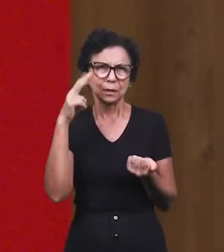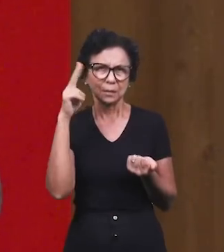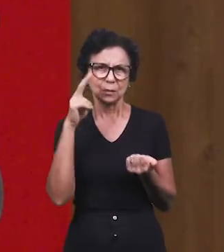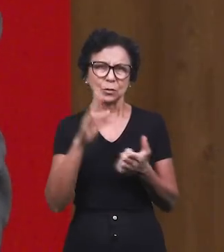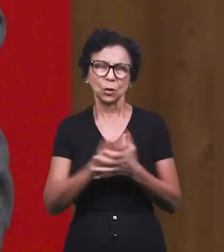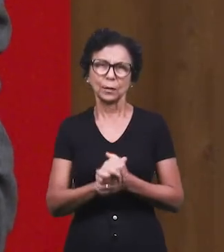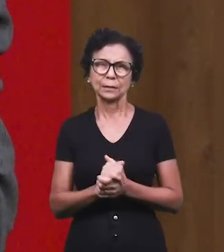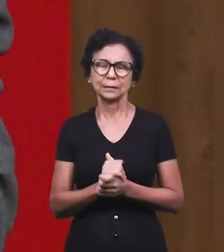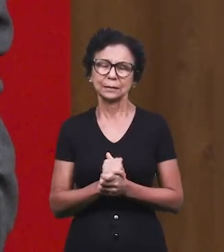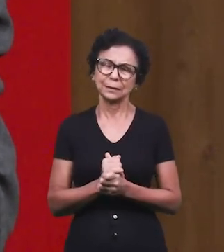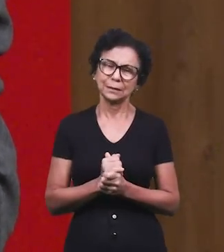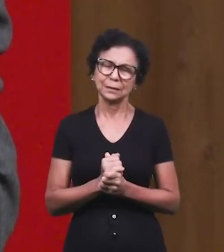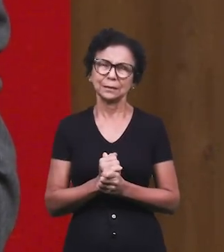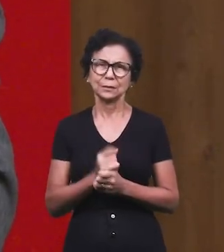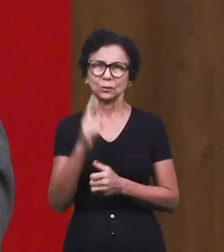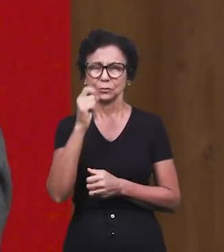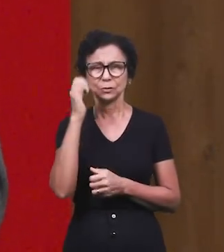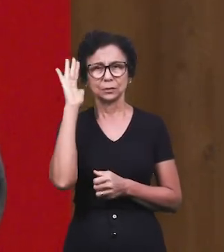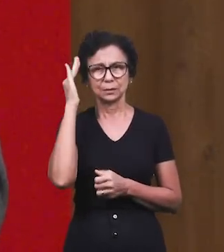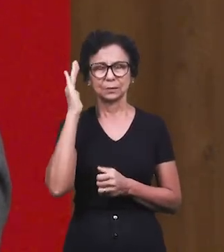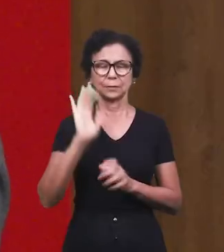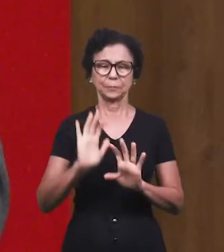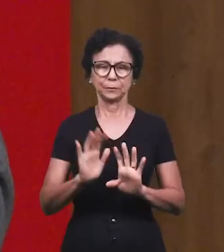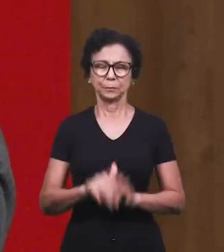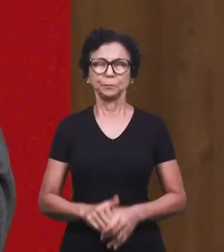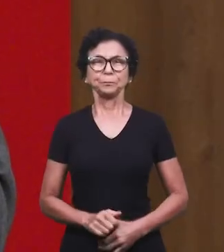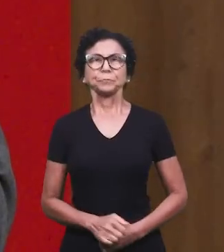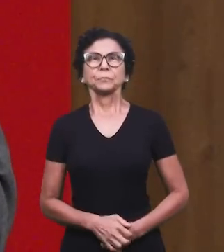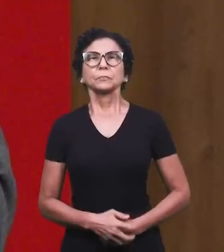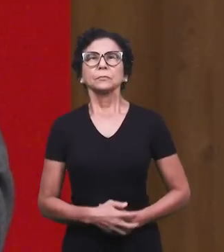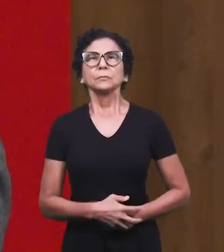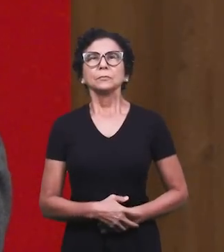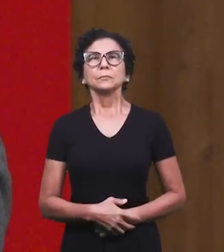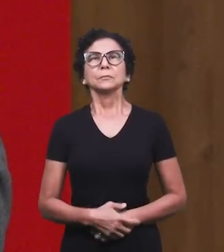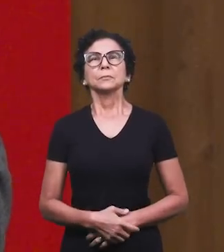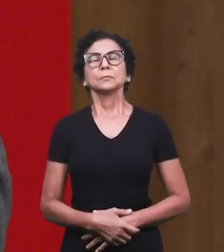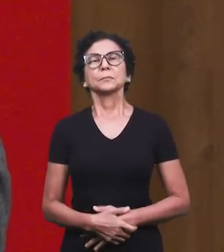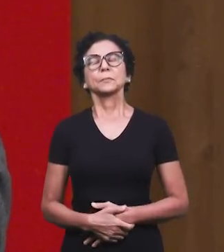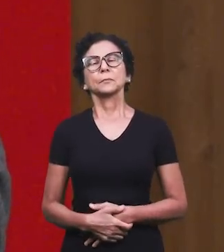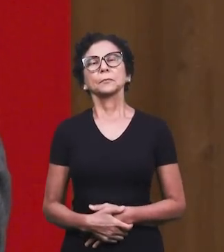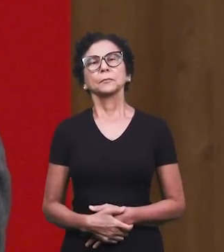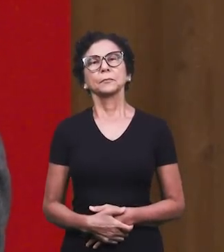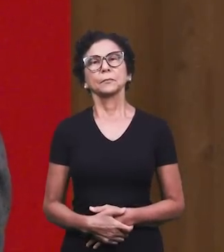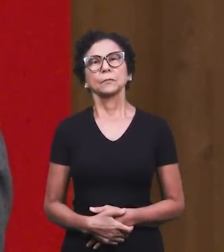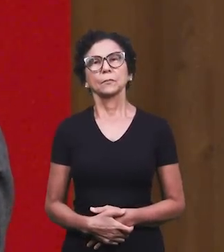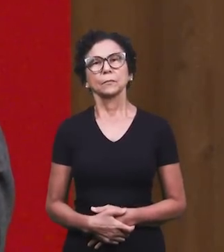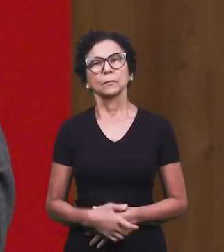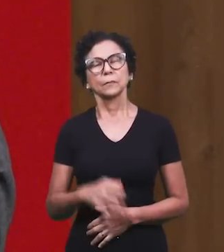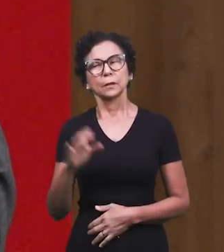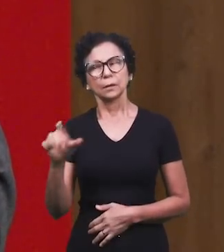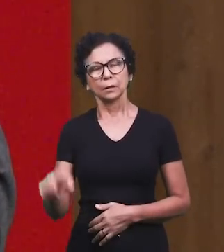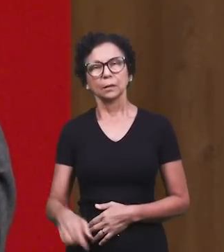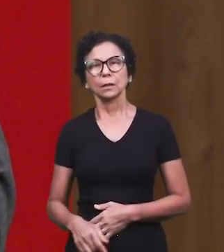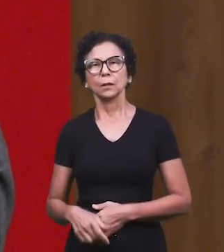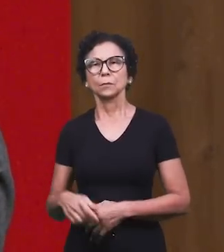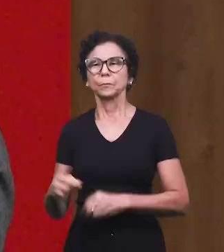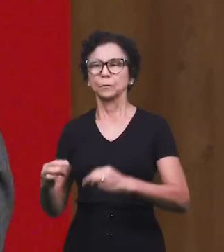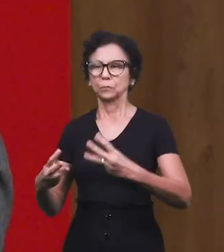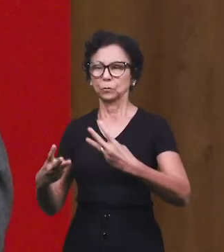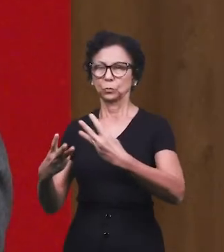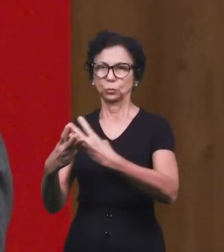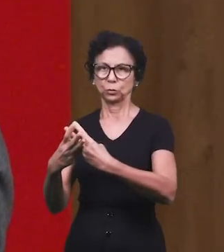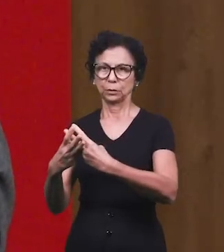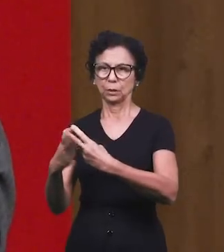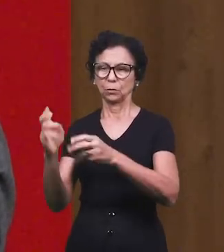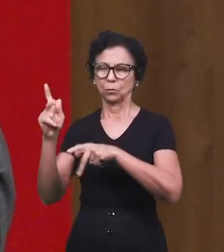se entende bem. Então, as perseguições começaram com os judeus por discordar da